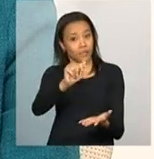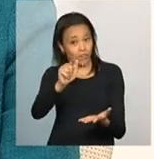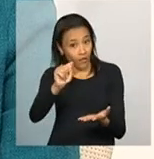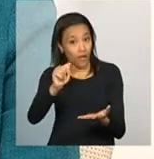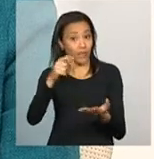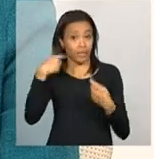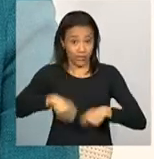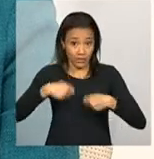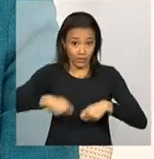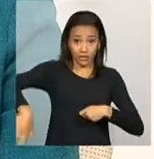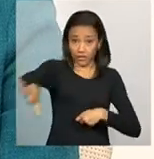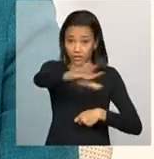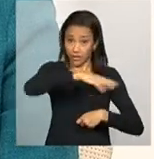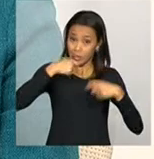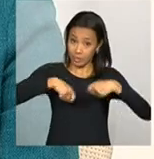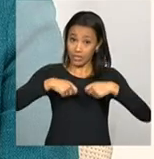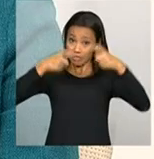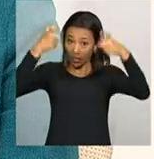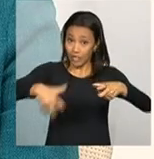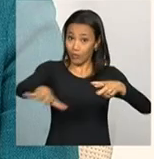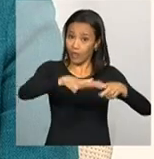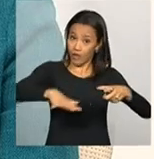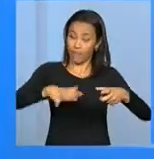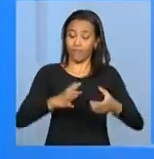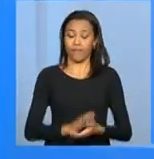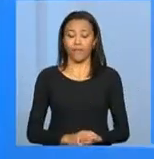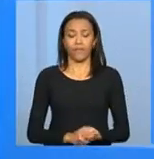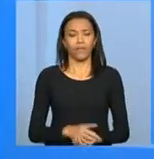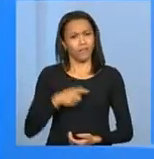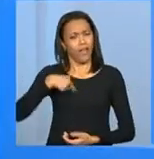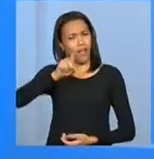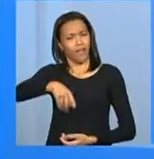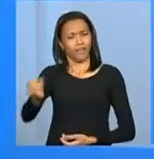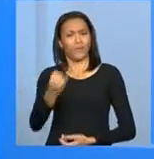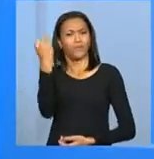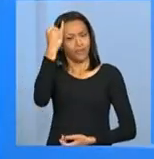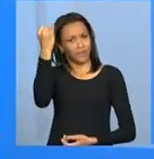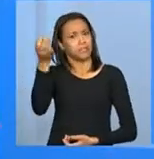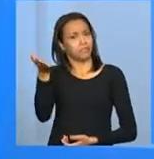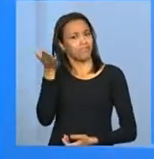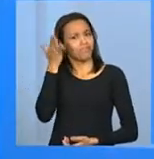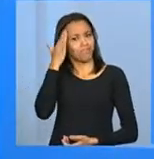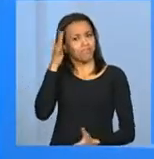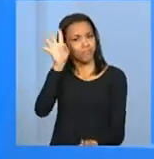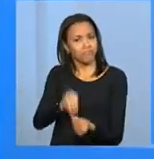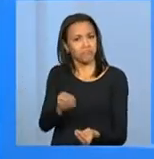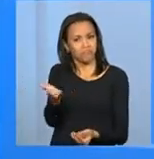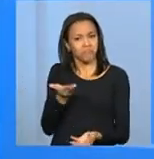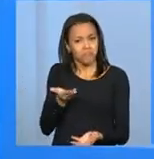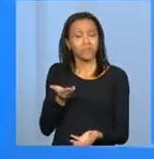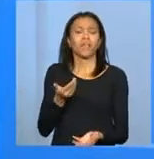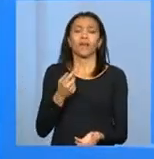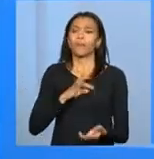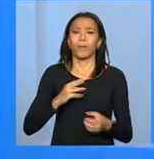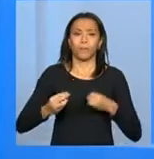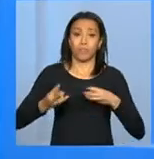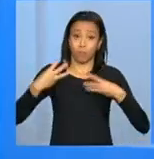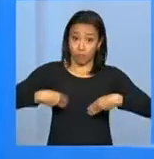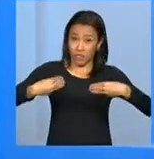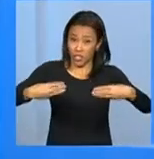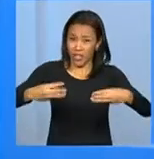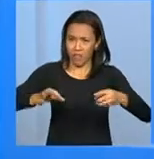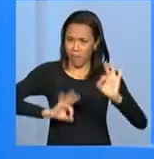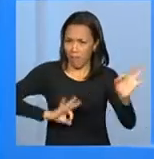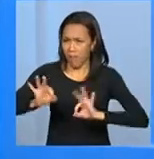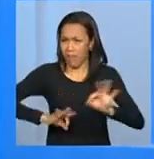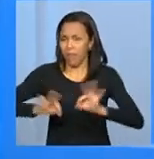às necessidades daquele local. Porque isso é muito importante, né? Não adianta todos os ministérios, todo mundo se preparar,